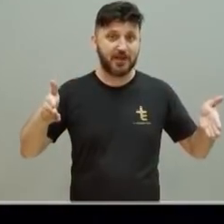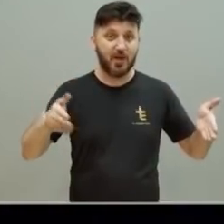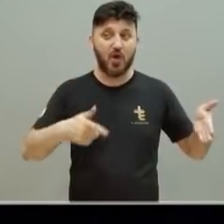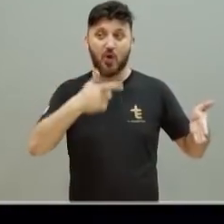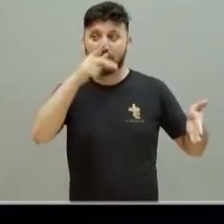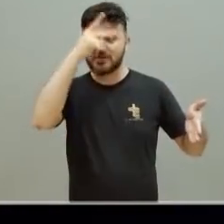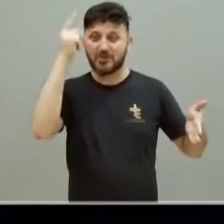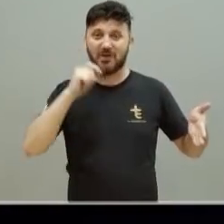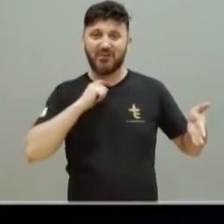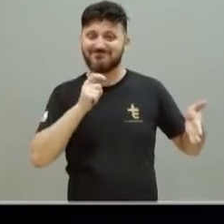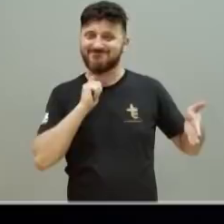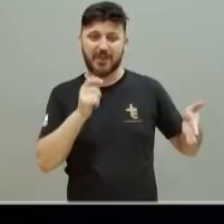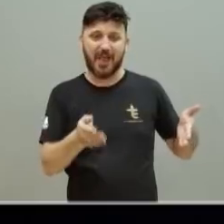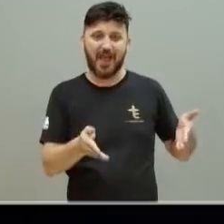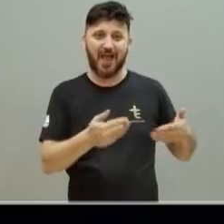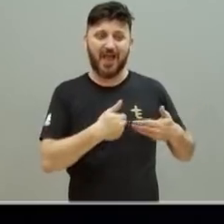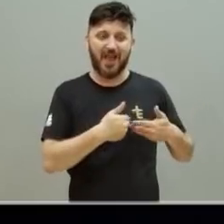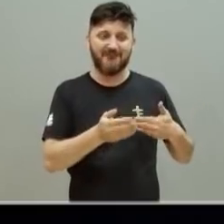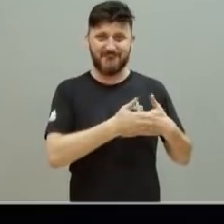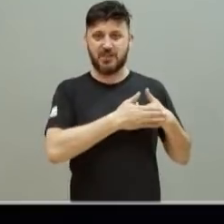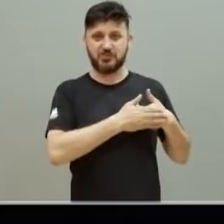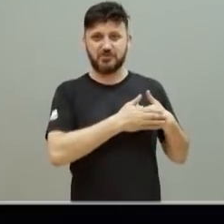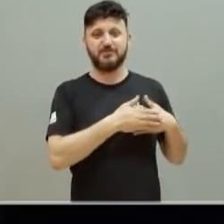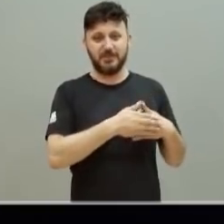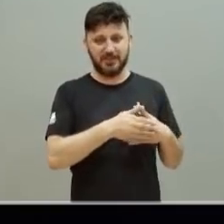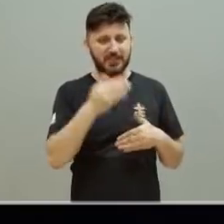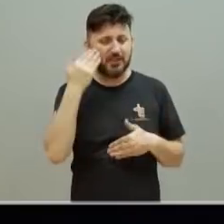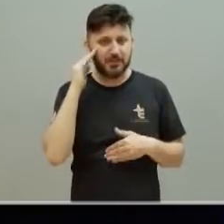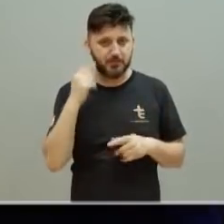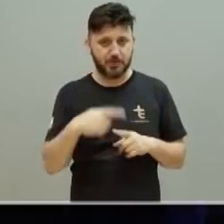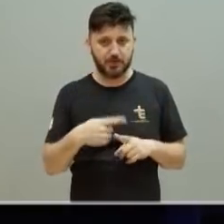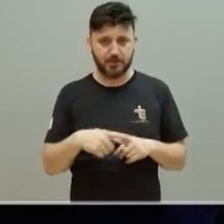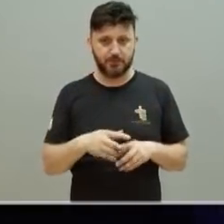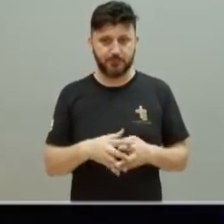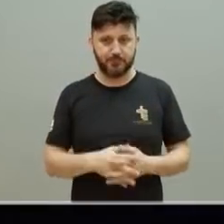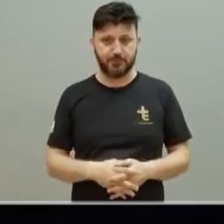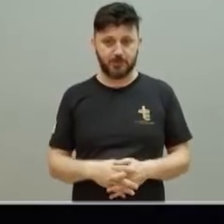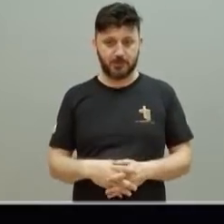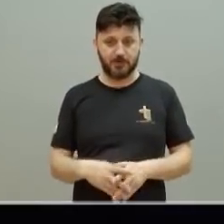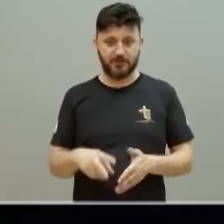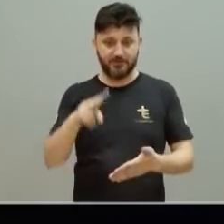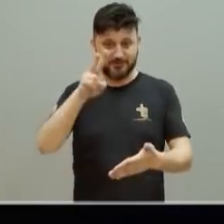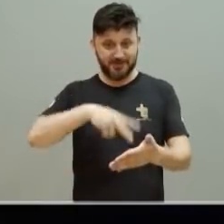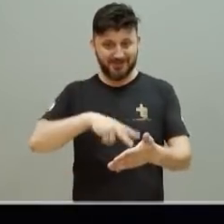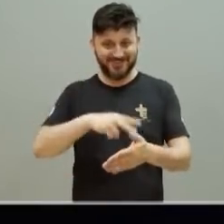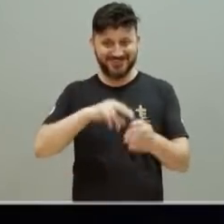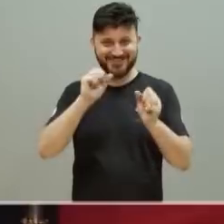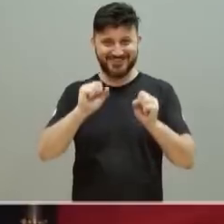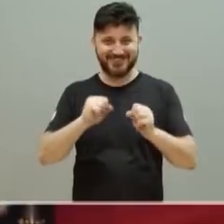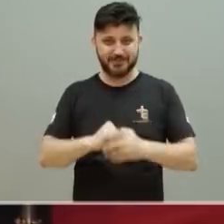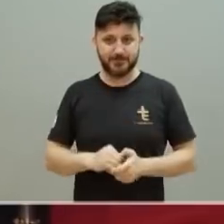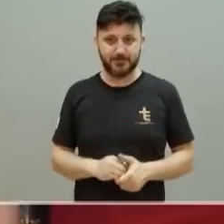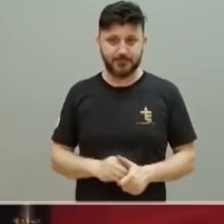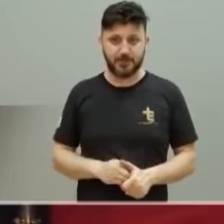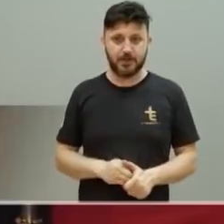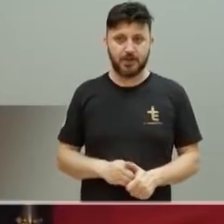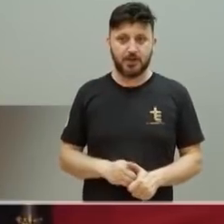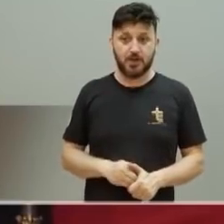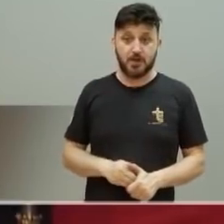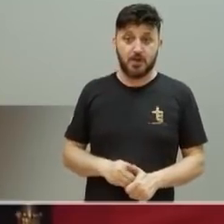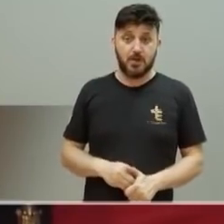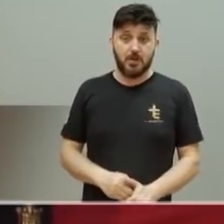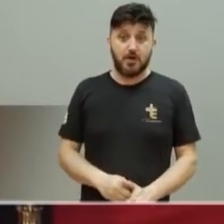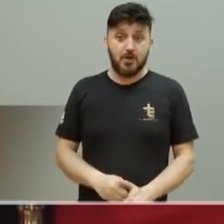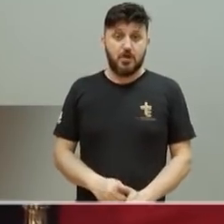ninguém abre. Sabe por quê? Eu vou entender agora. Acompanhe comigo. Tendes o poder em